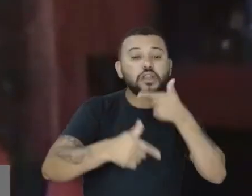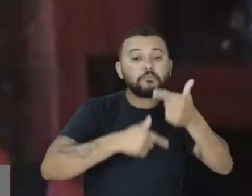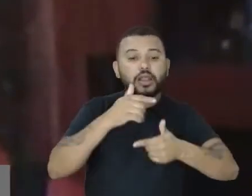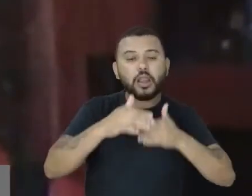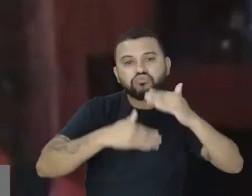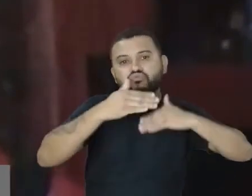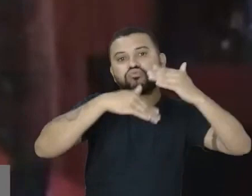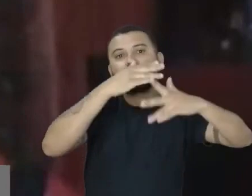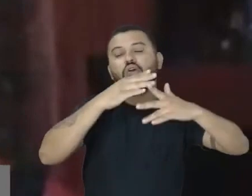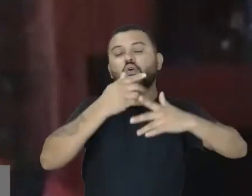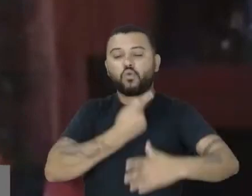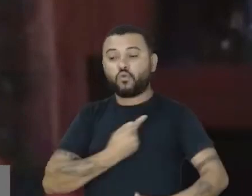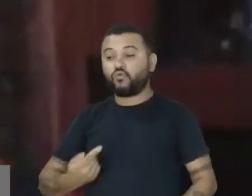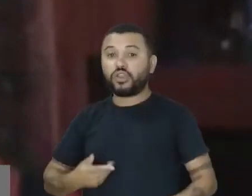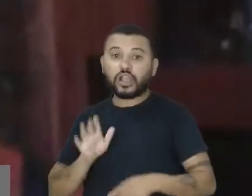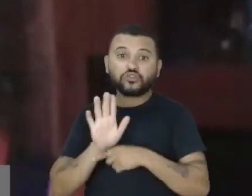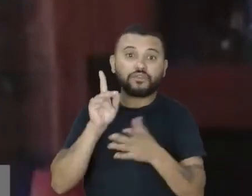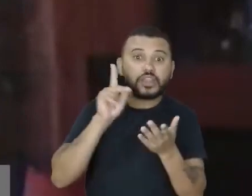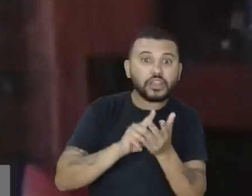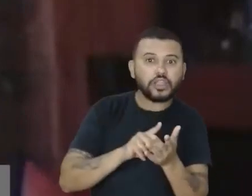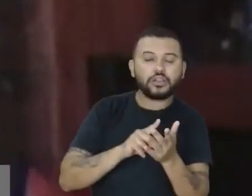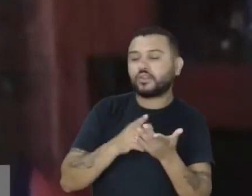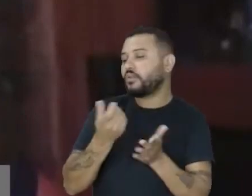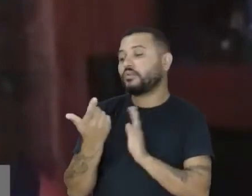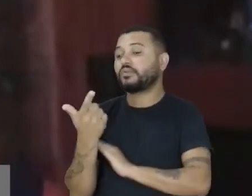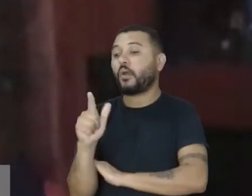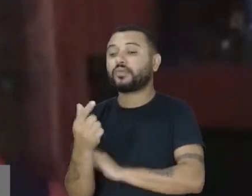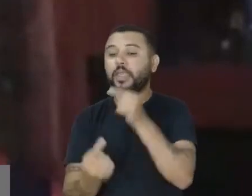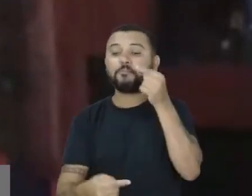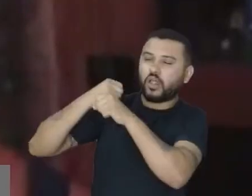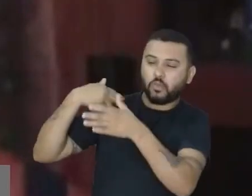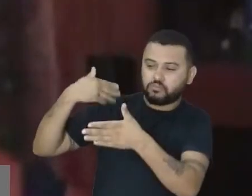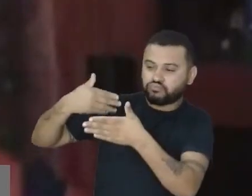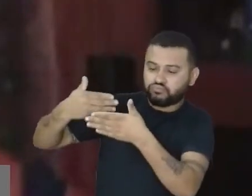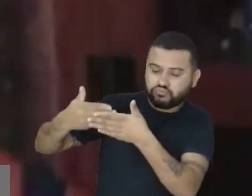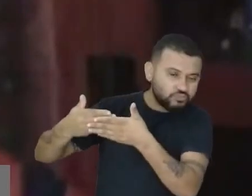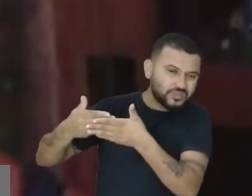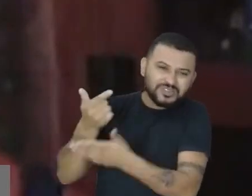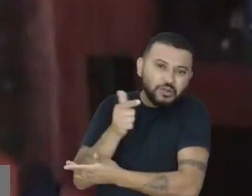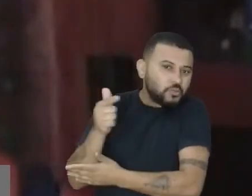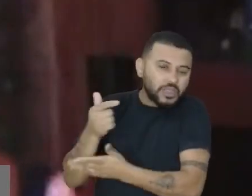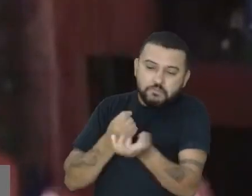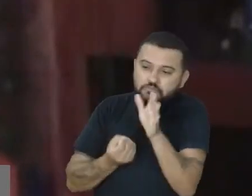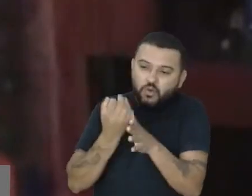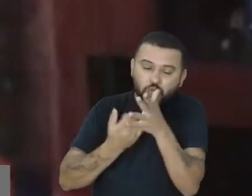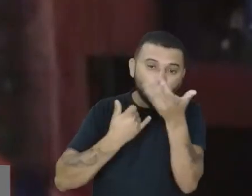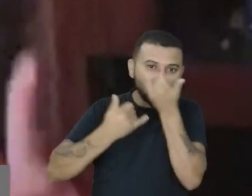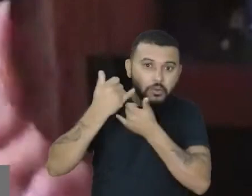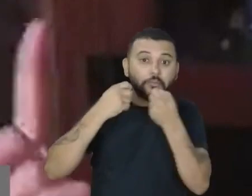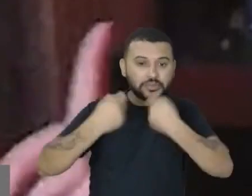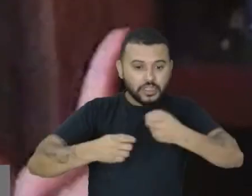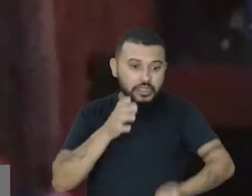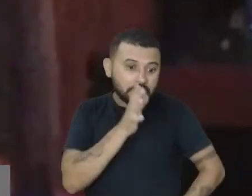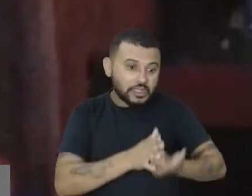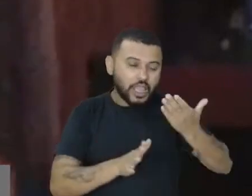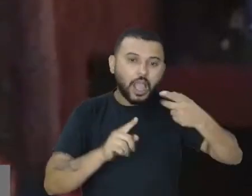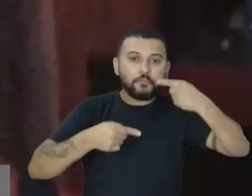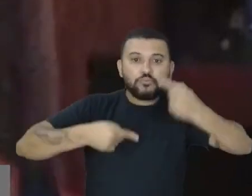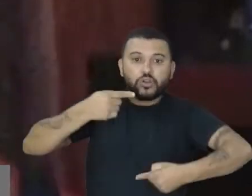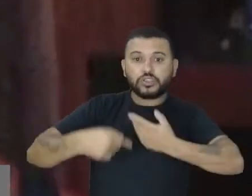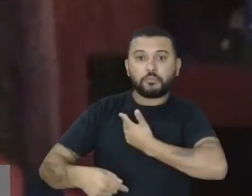o governo precisa incidir. Não há política pública sem dados. Então, para fazer política pública de qualidade, você parte